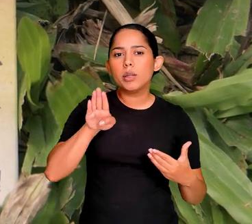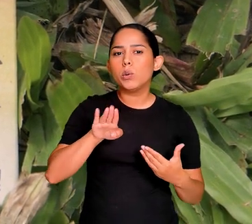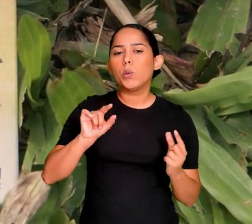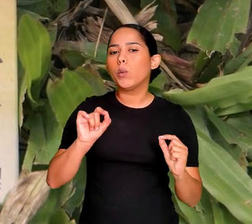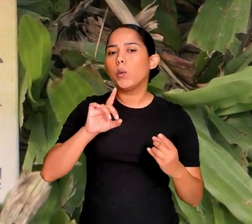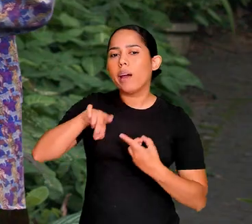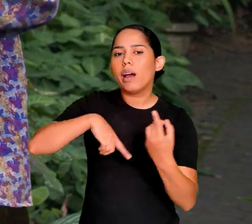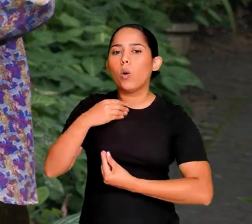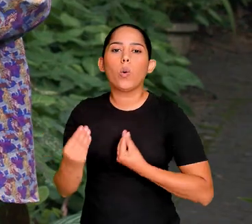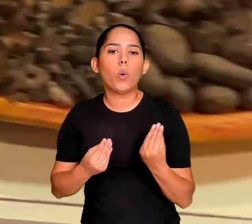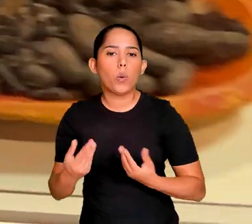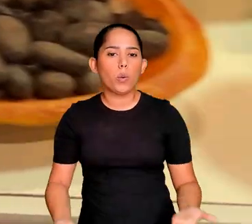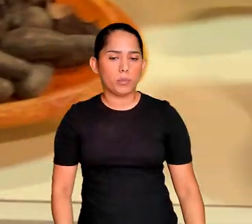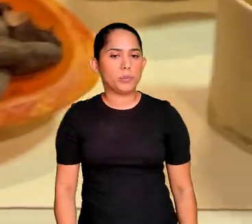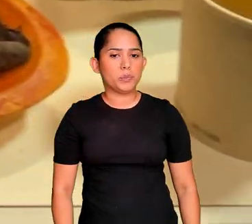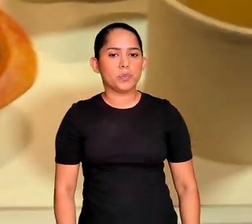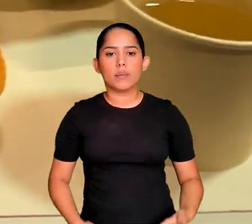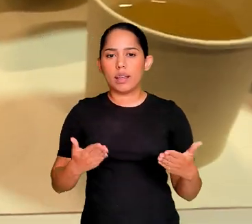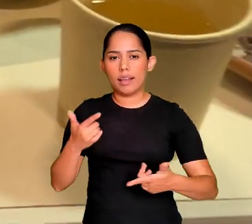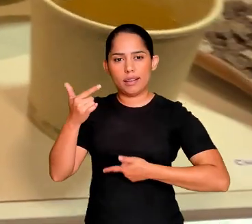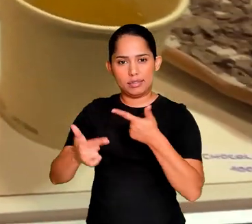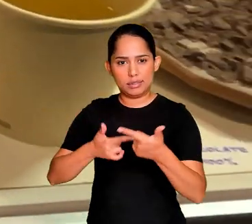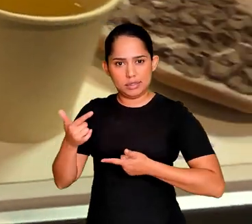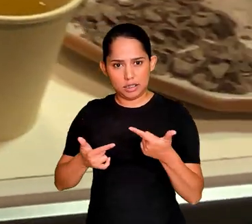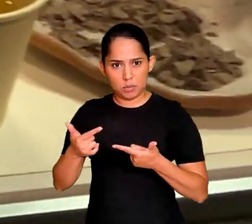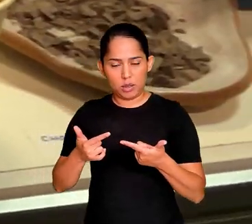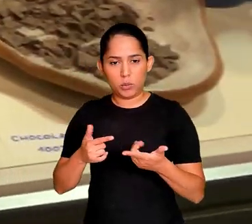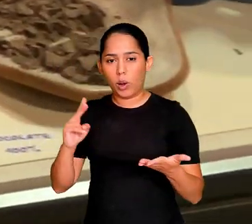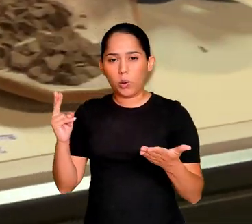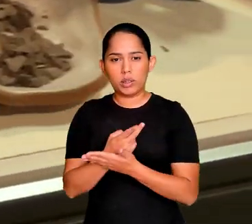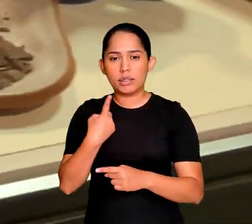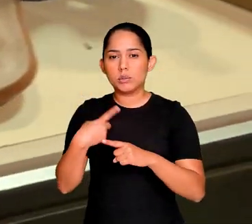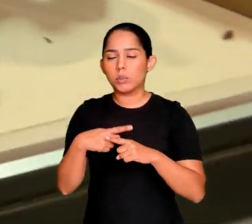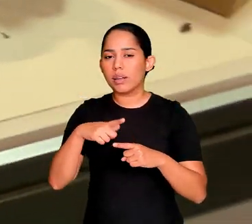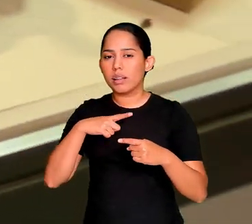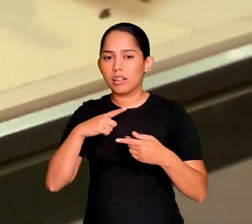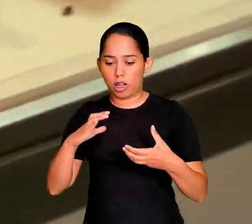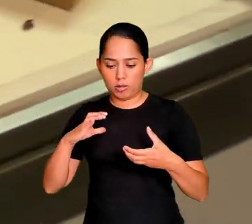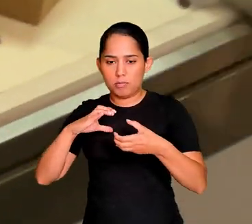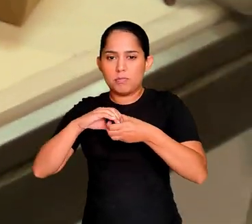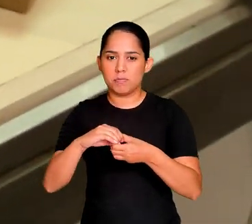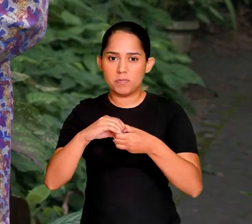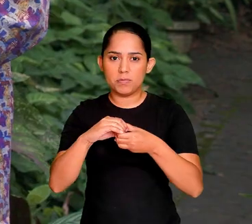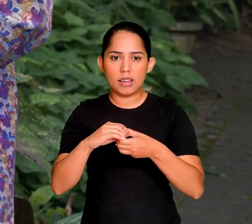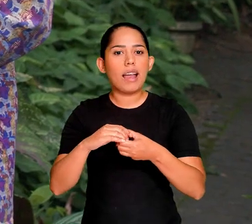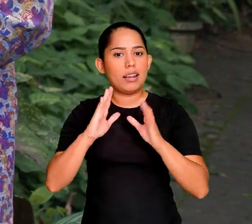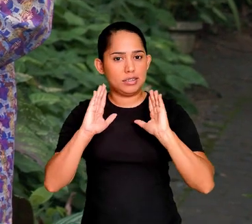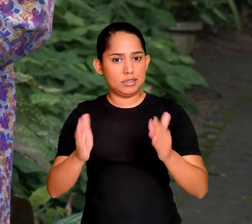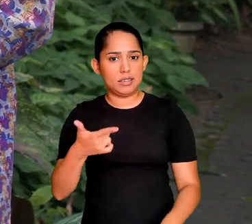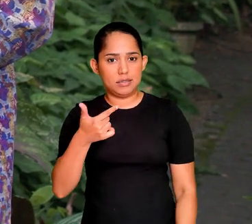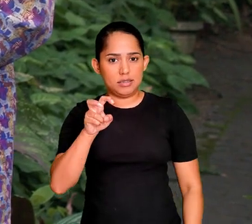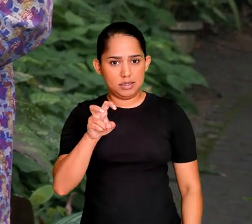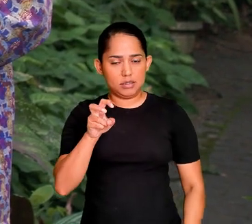com a agricultura biodinâmica, Ana? Esse trabalho, ele acontece porque existe uma cooperativa que a gente